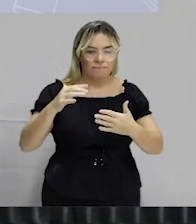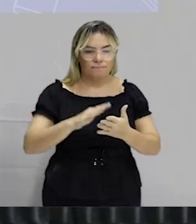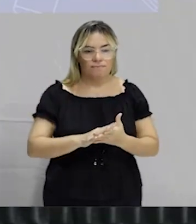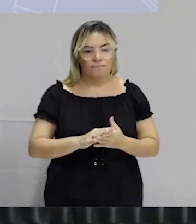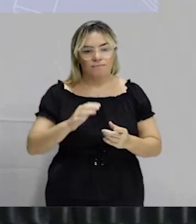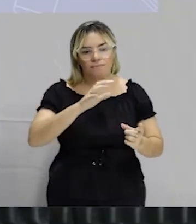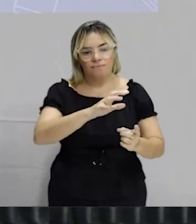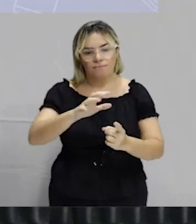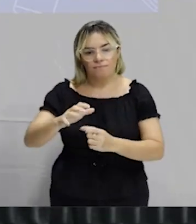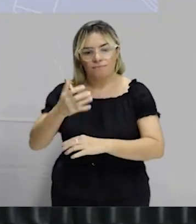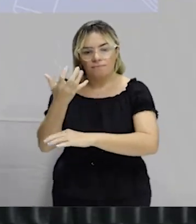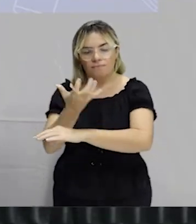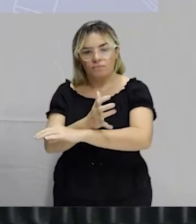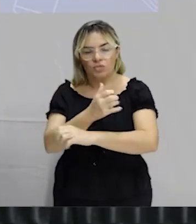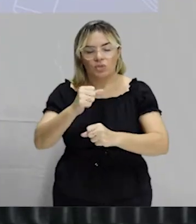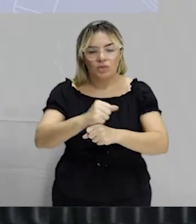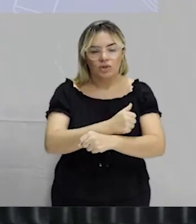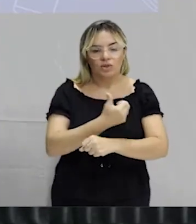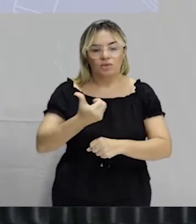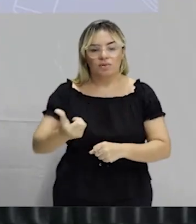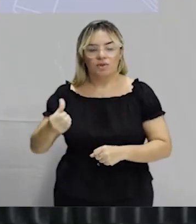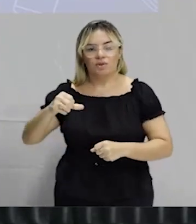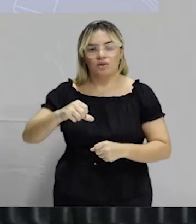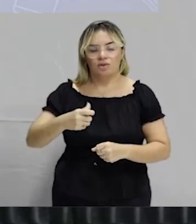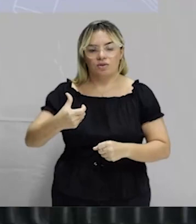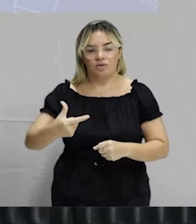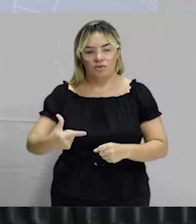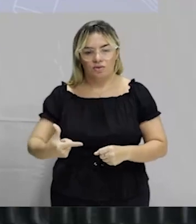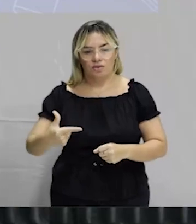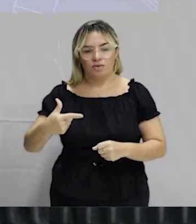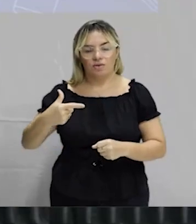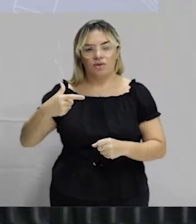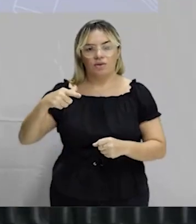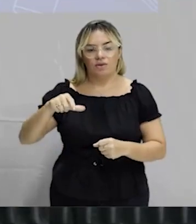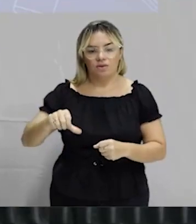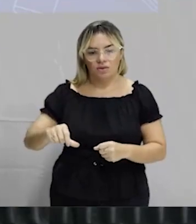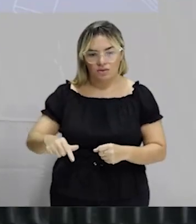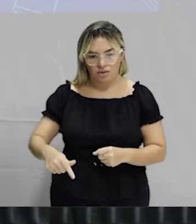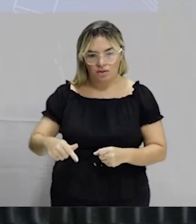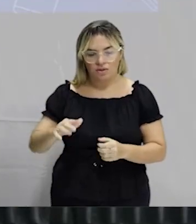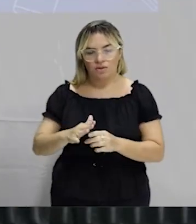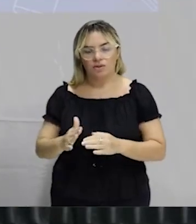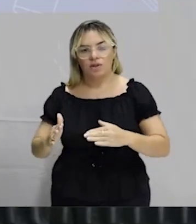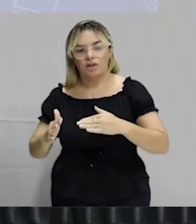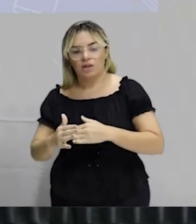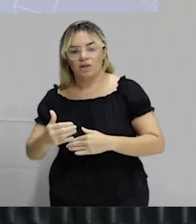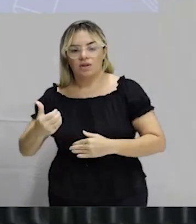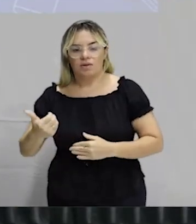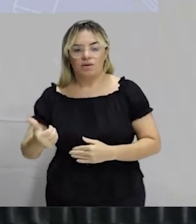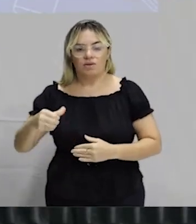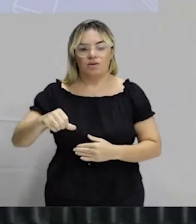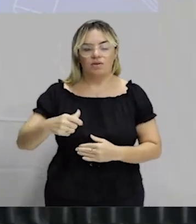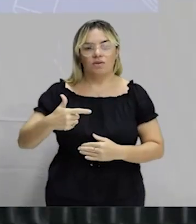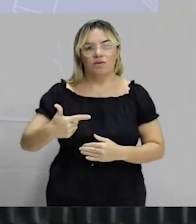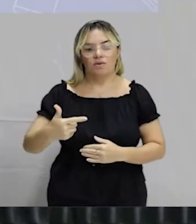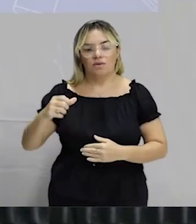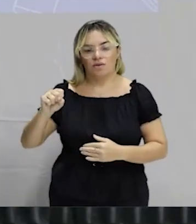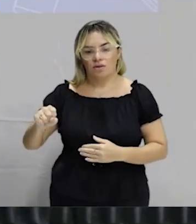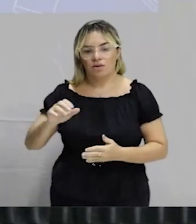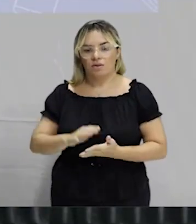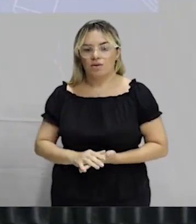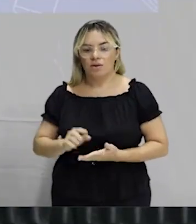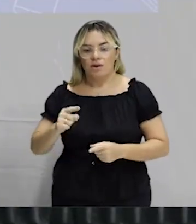1927, 1929, 1928, melhor falando. Entretanto, era totalmente impossível obter crédito no